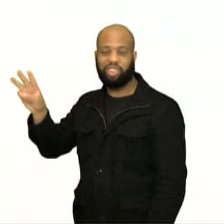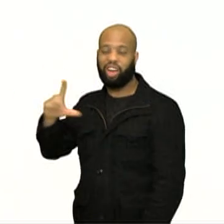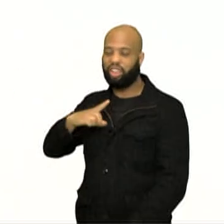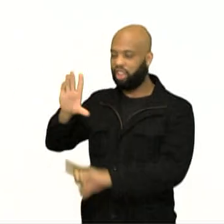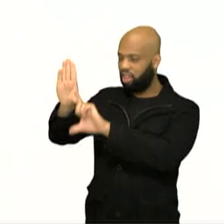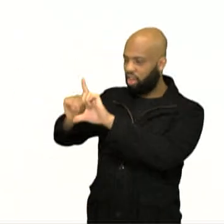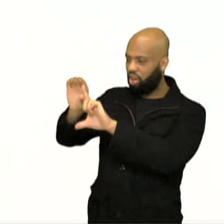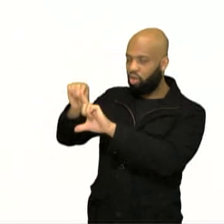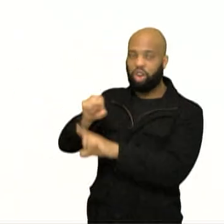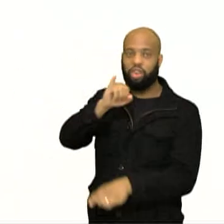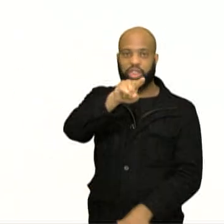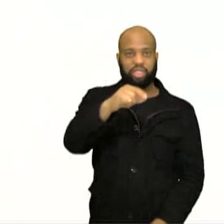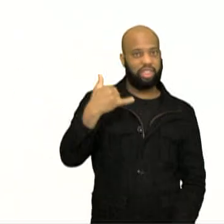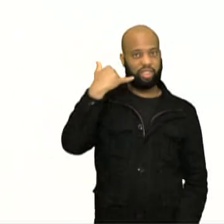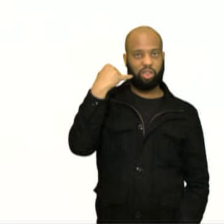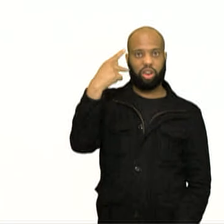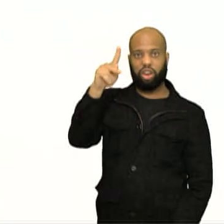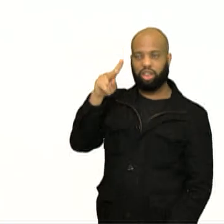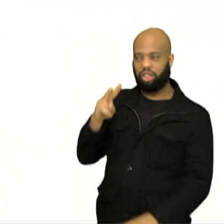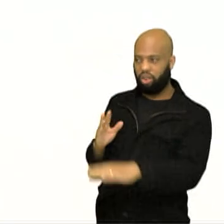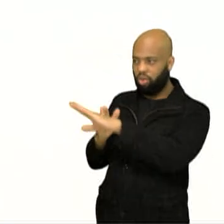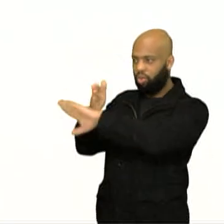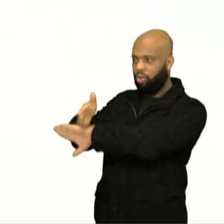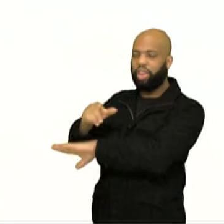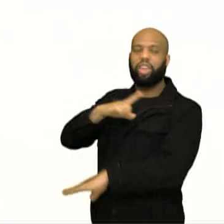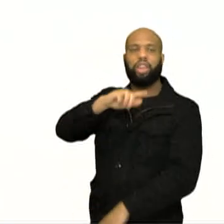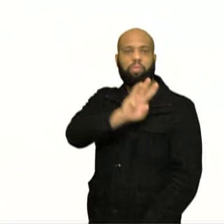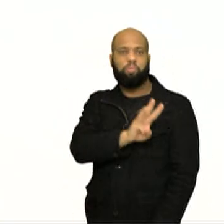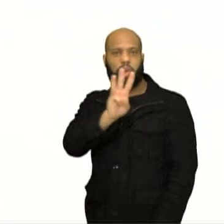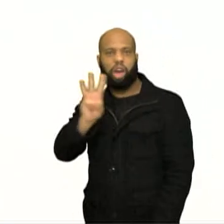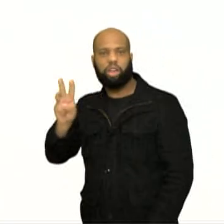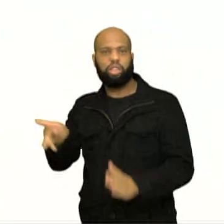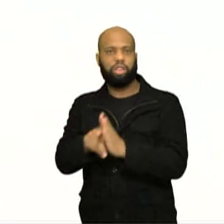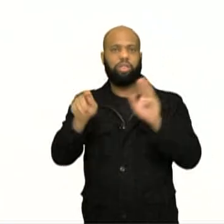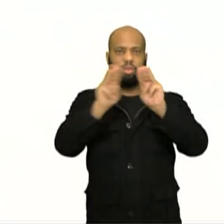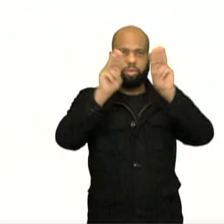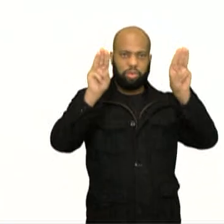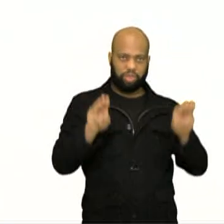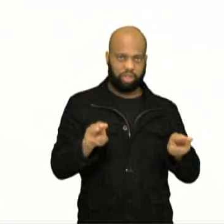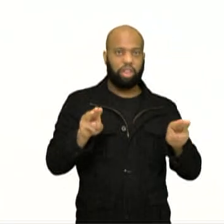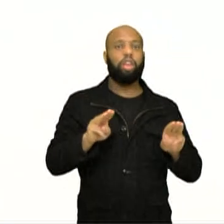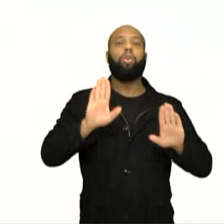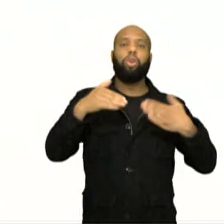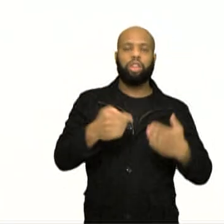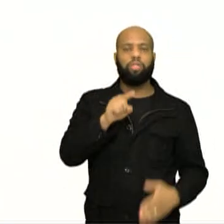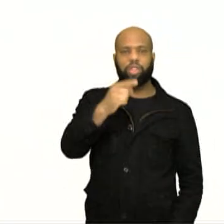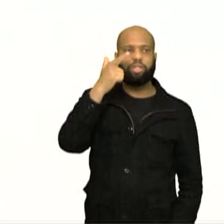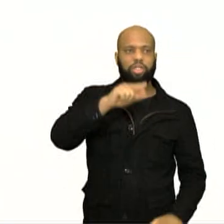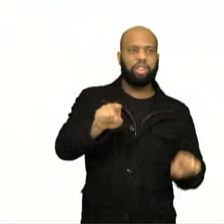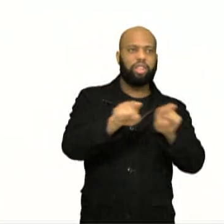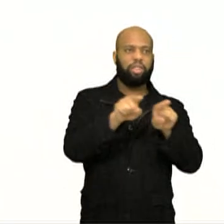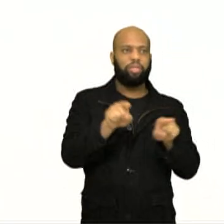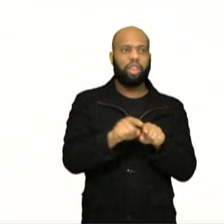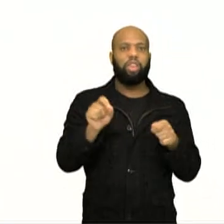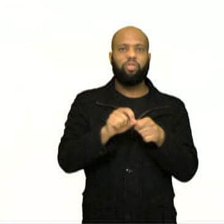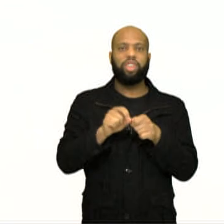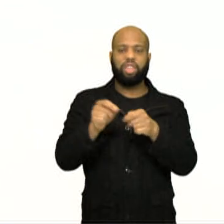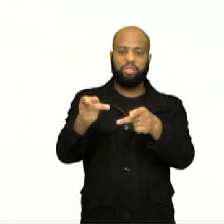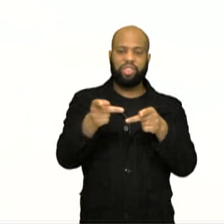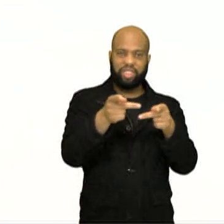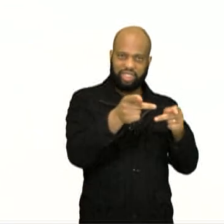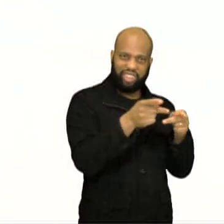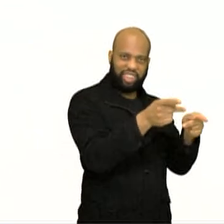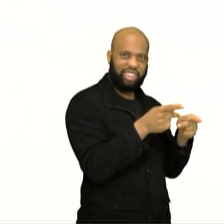QR Code, você vai ser levado para a página do Museu do Amanhã e nessa página você pode inclusive fazer